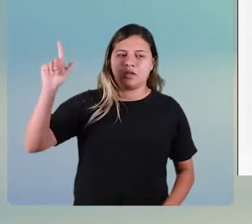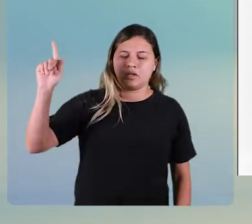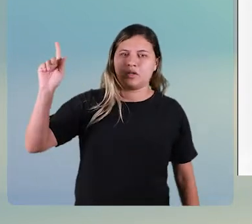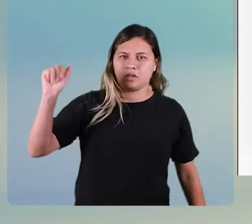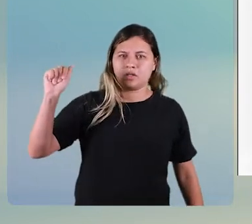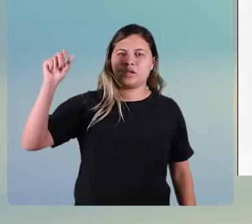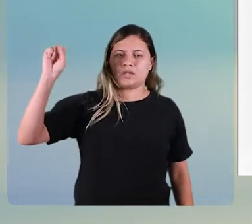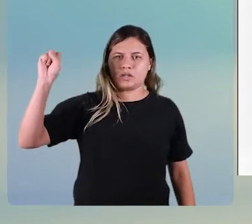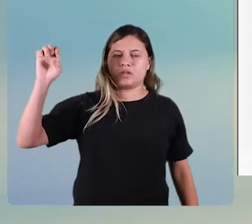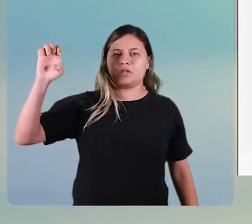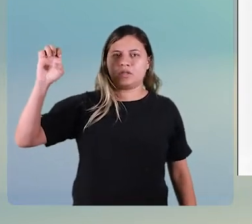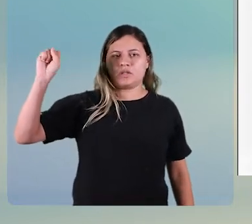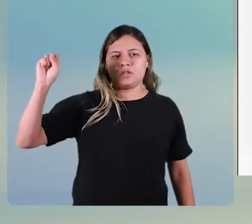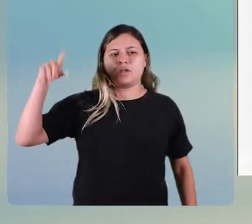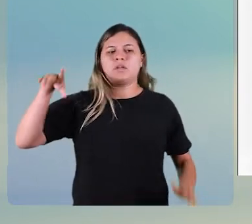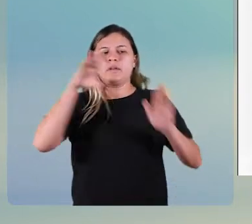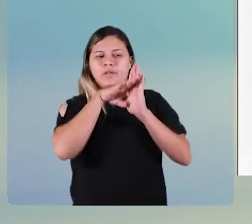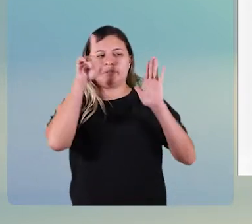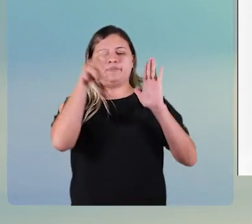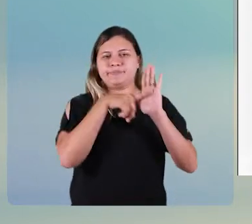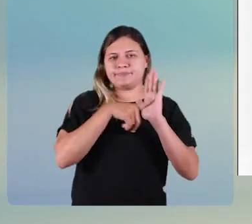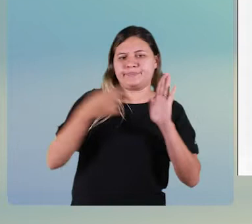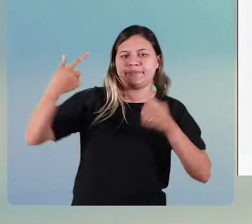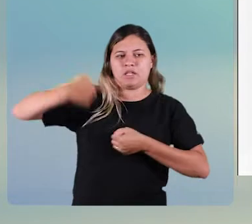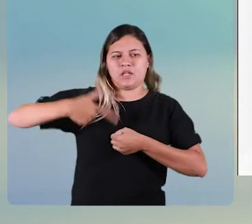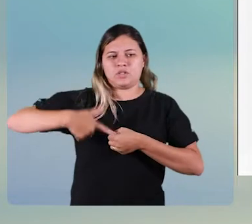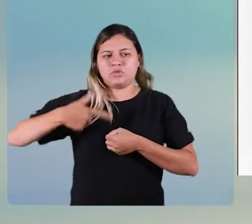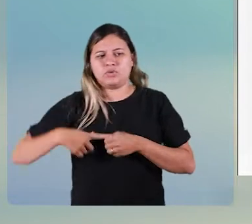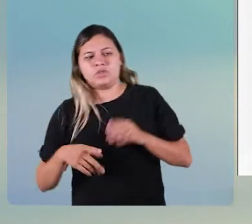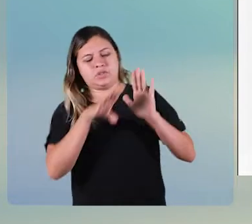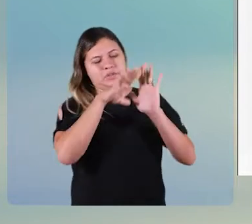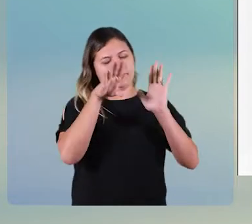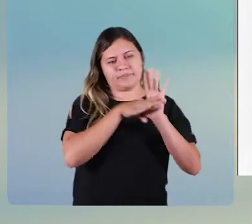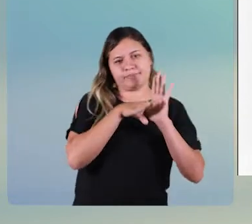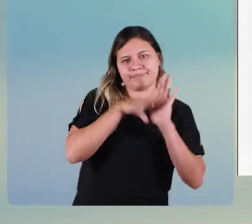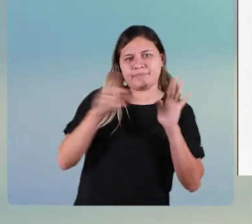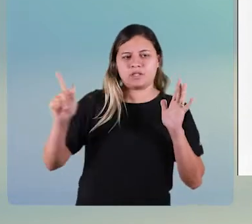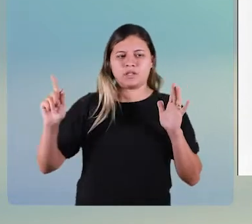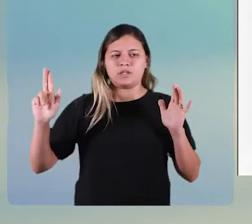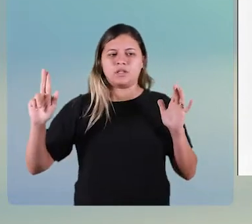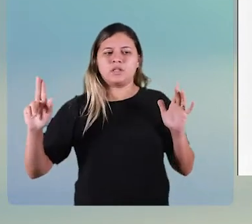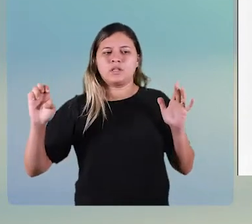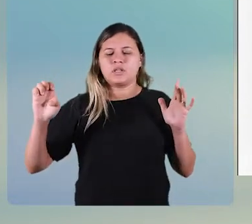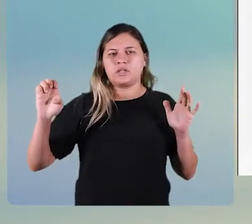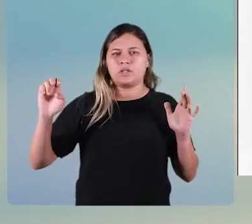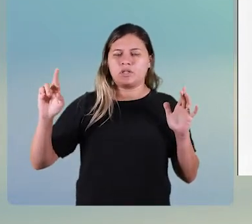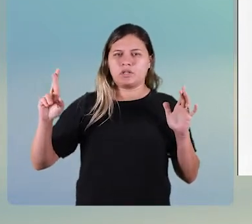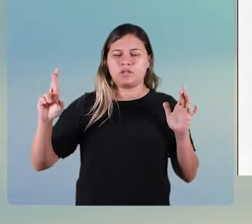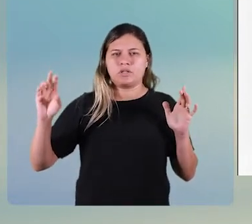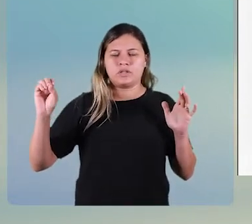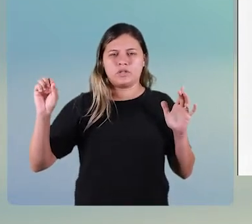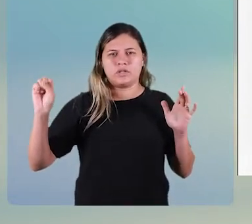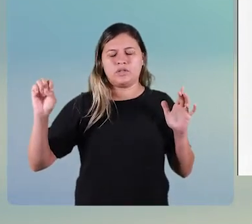né? Ali, gasolina, querosene, óleos leves, óleos combustíveis, né? E lá embaixo ficam os resíduos pesados,